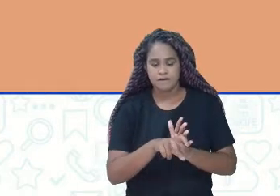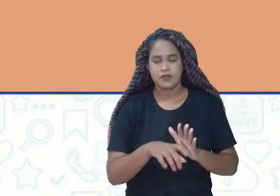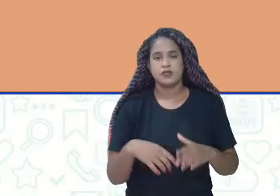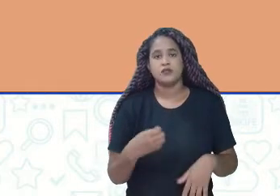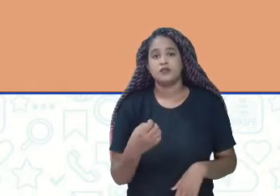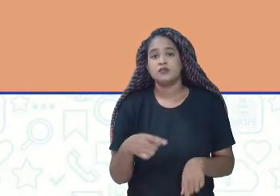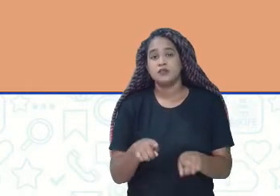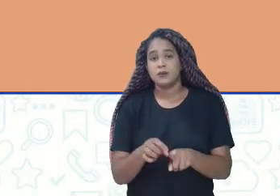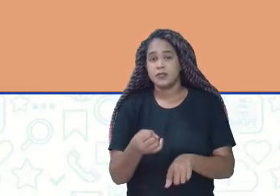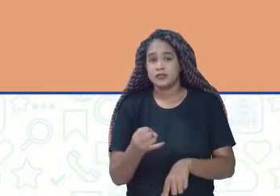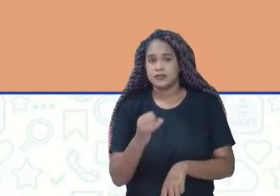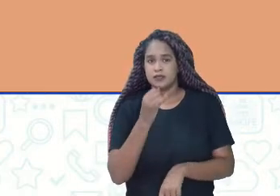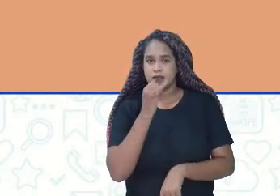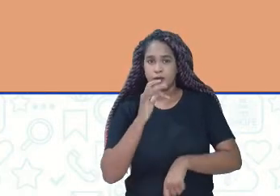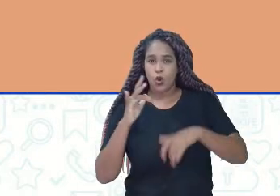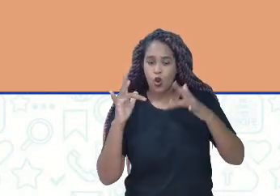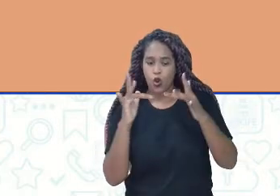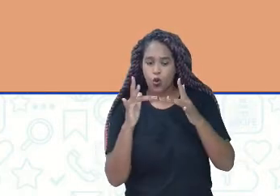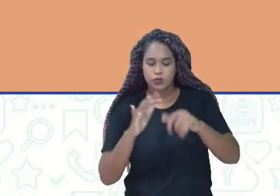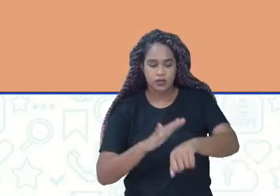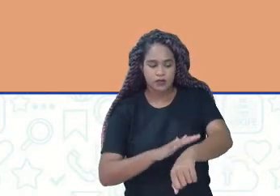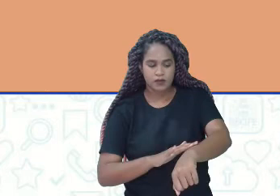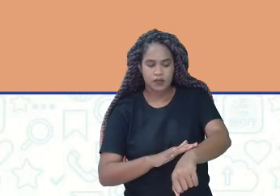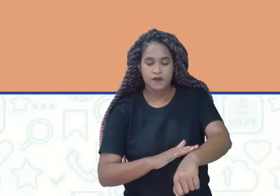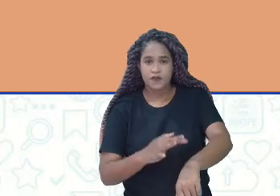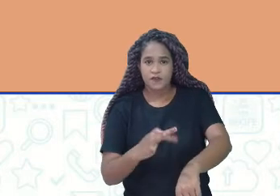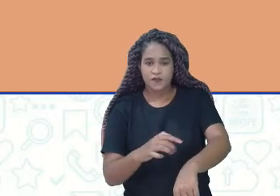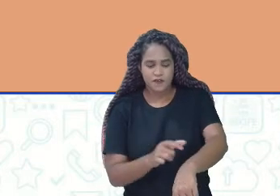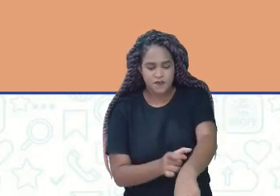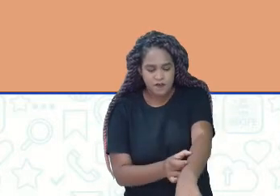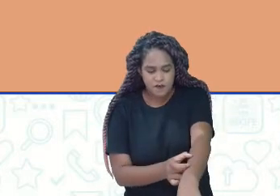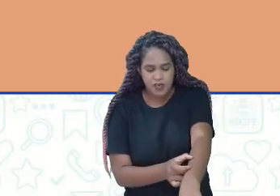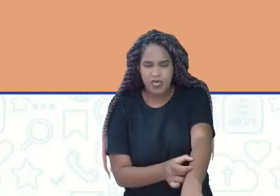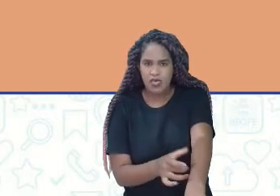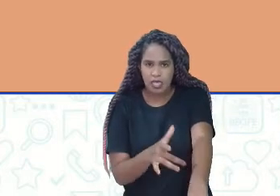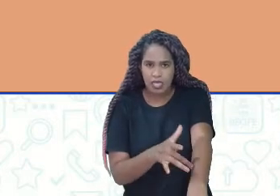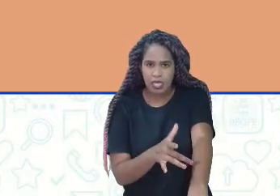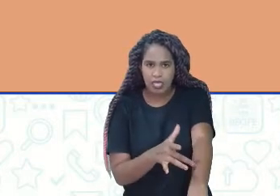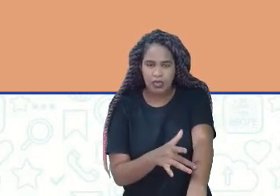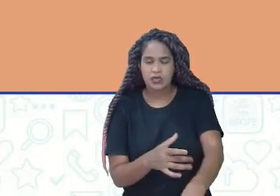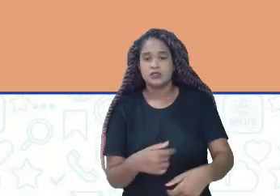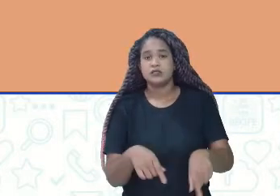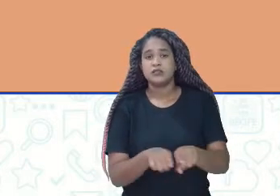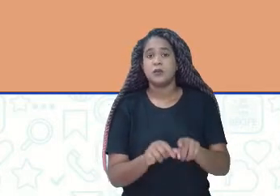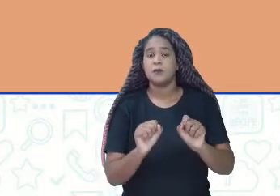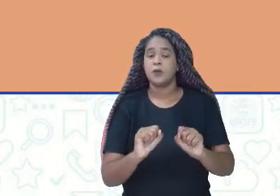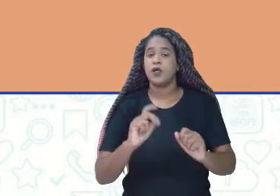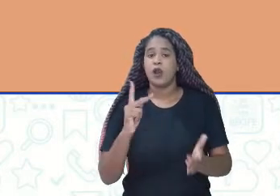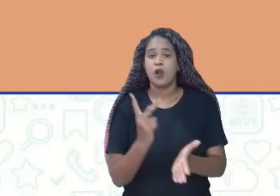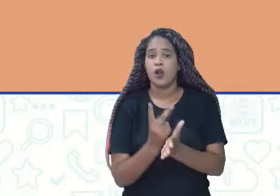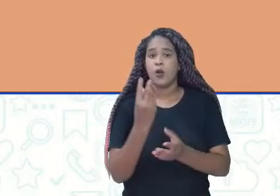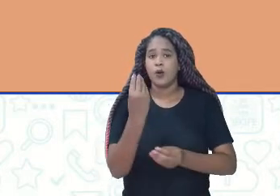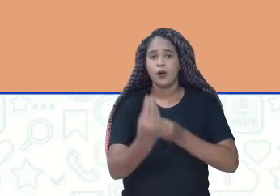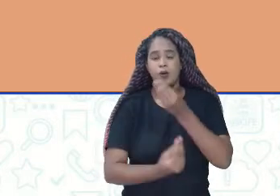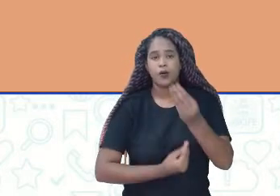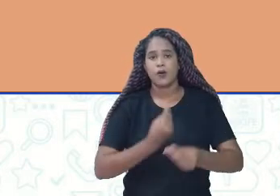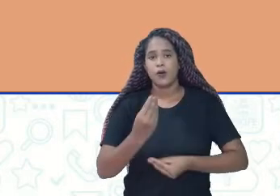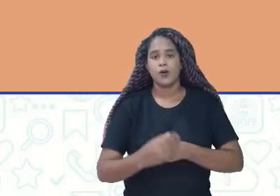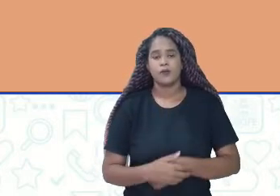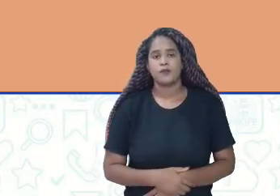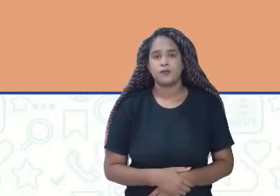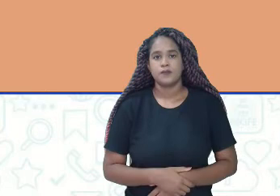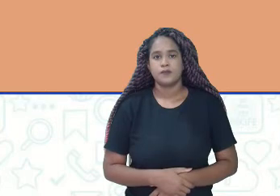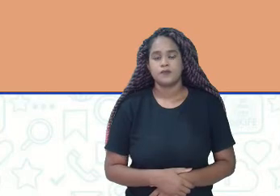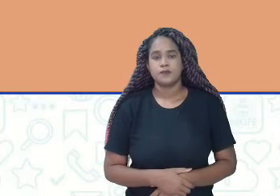ou líquido oriundo de outras coisas, de outras feridas, e também pode acontecer a contaminação